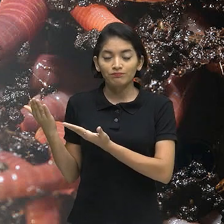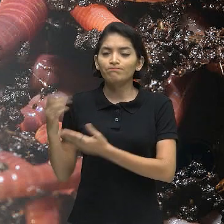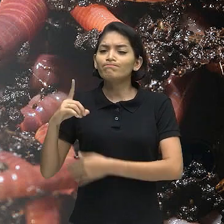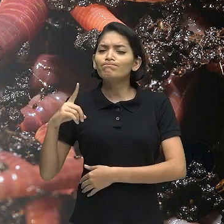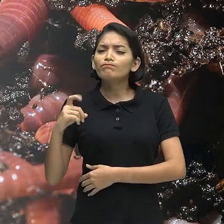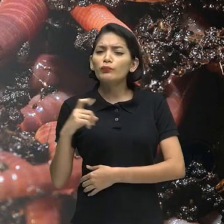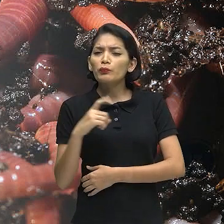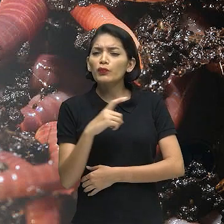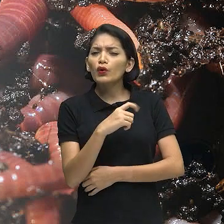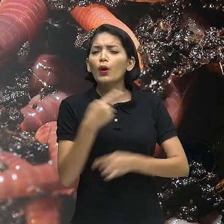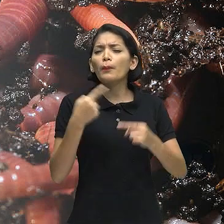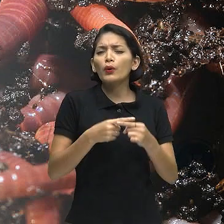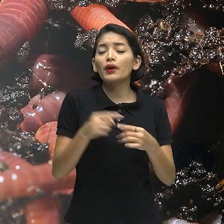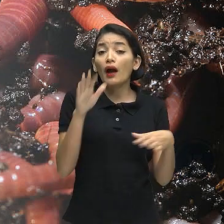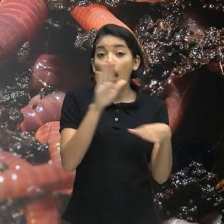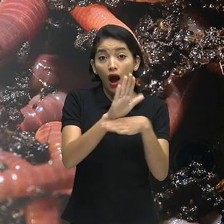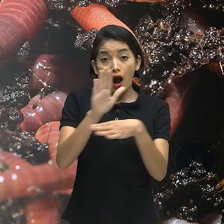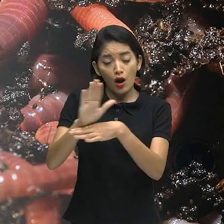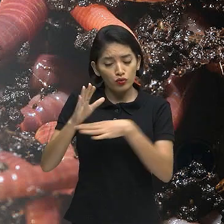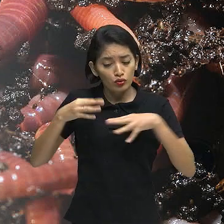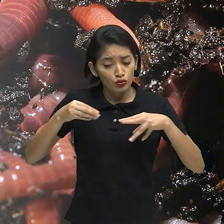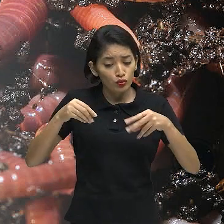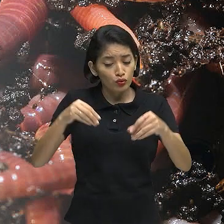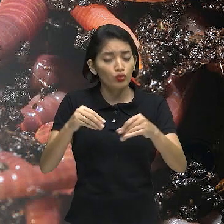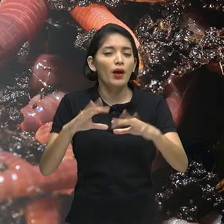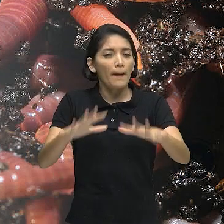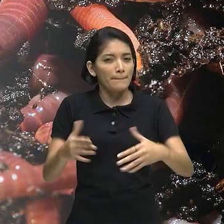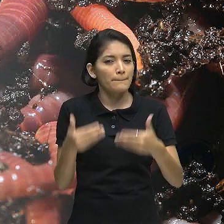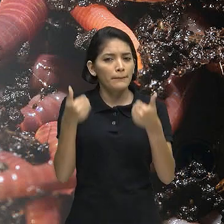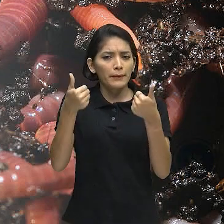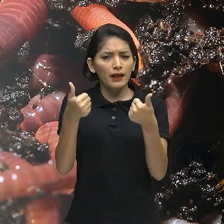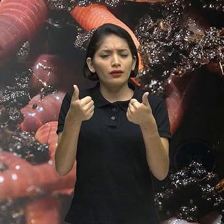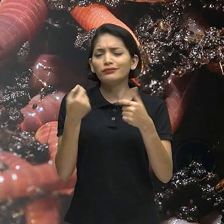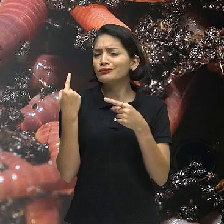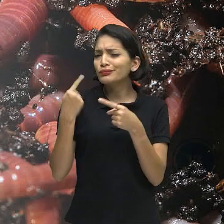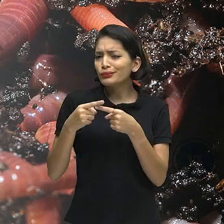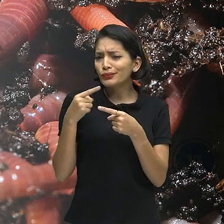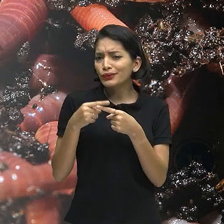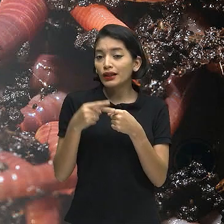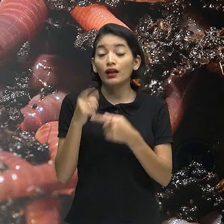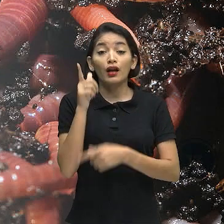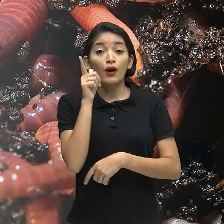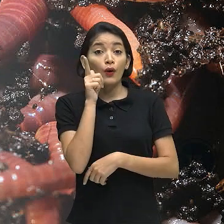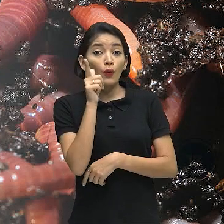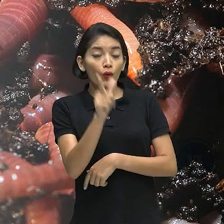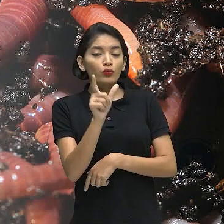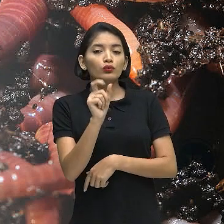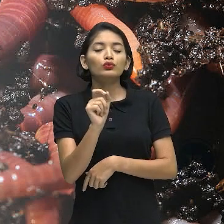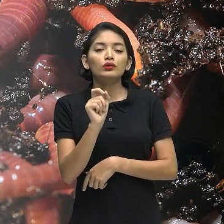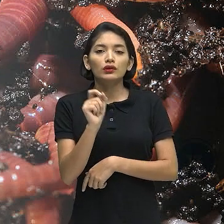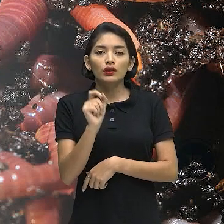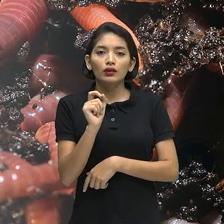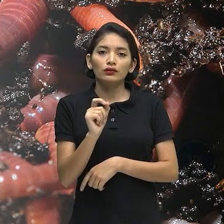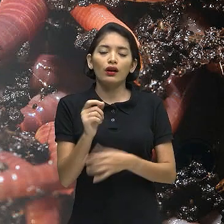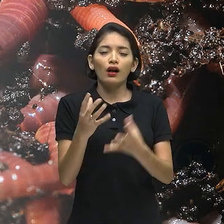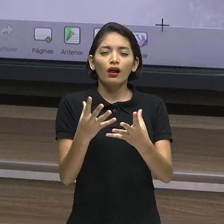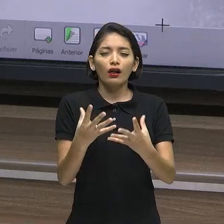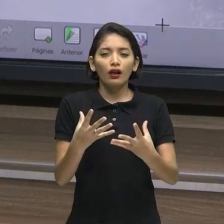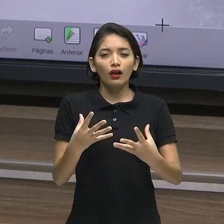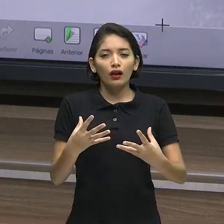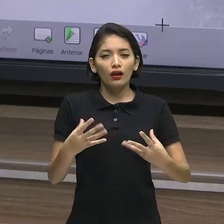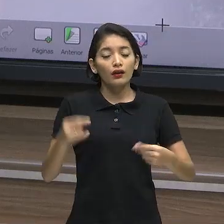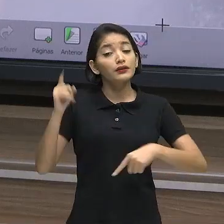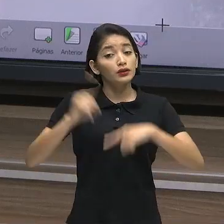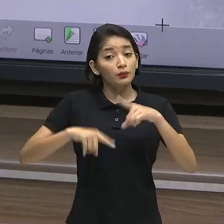elas ajudam a tornar o solo mais fértil. Por quê? Elas conseguem ali decompor algumas matérias